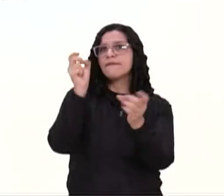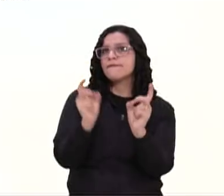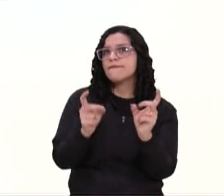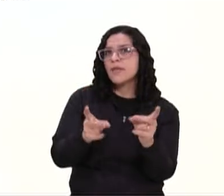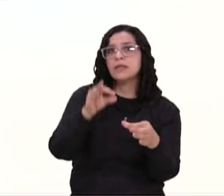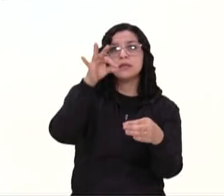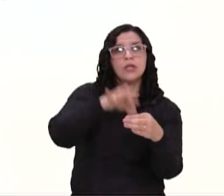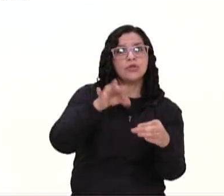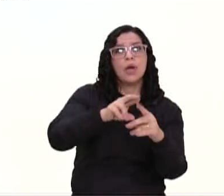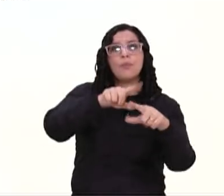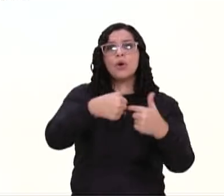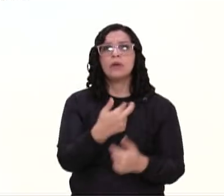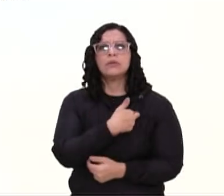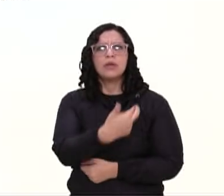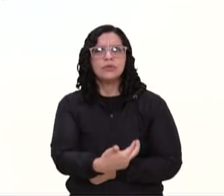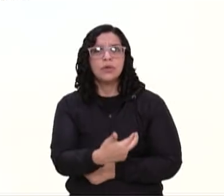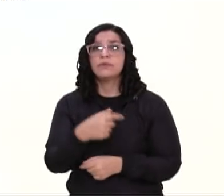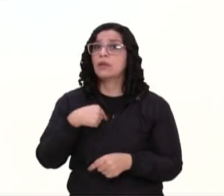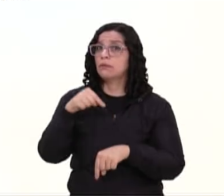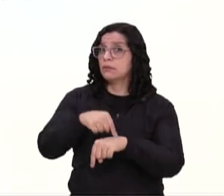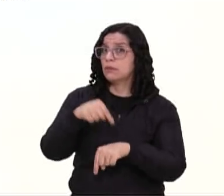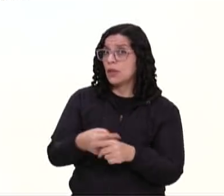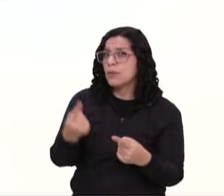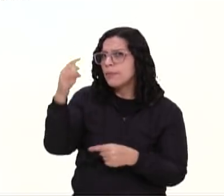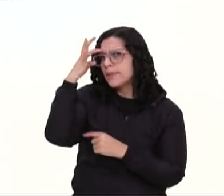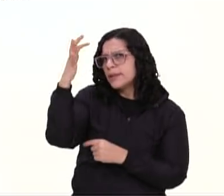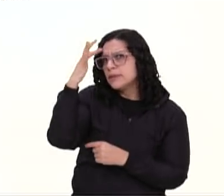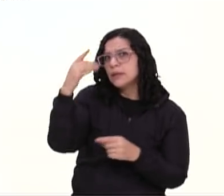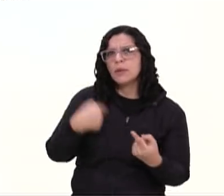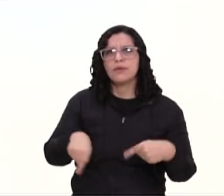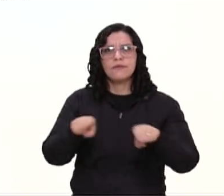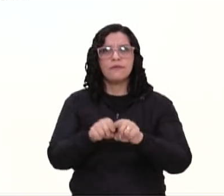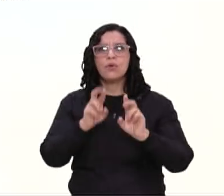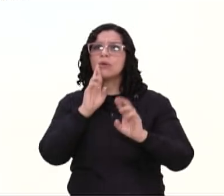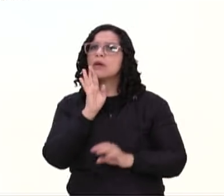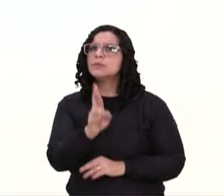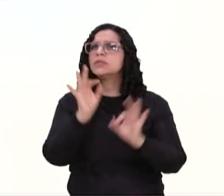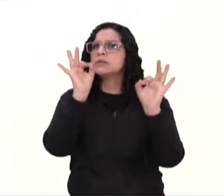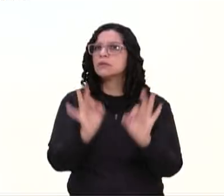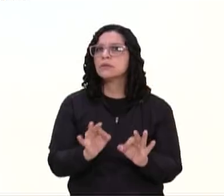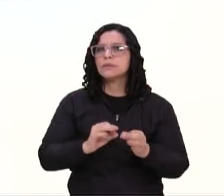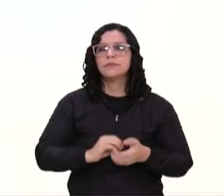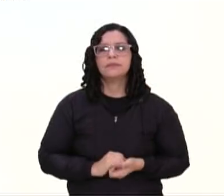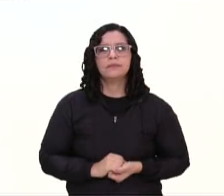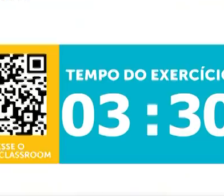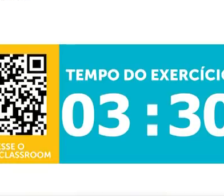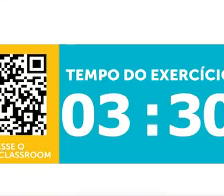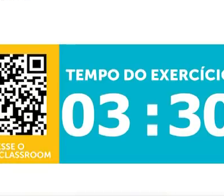motivos religiosos. Vocês terão aí uns minutinhos para pensar e eu já retorno com a alternativa correta.